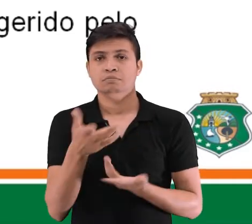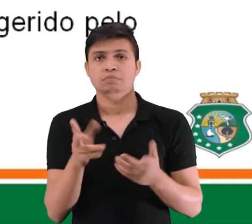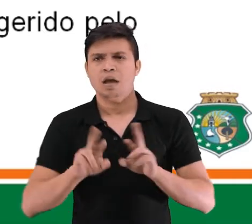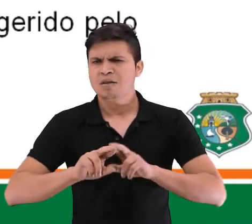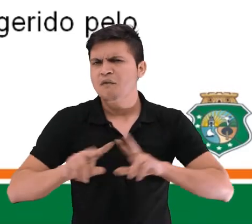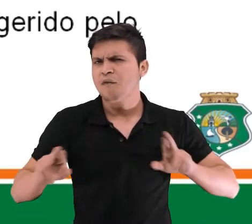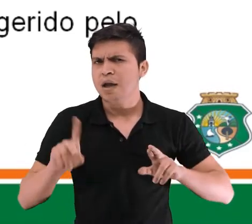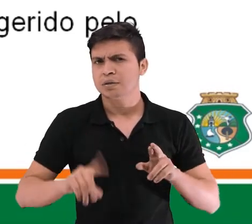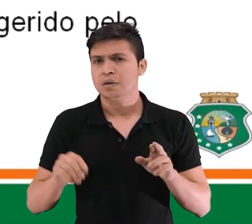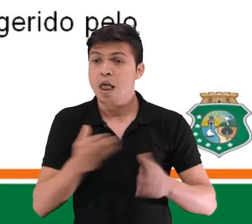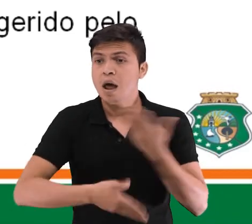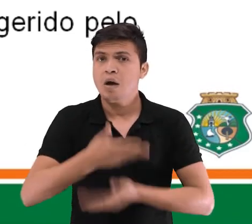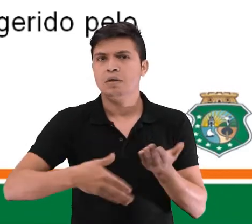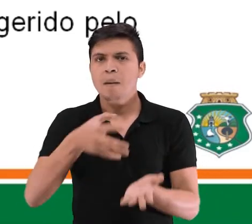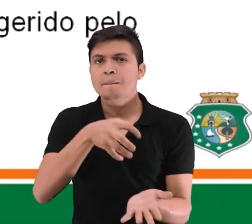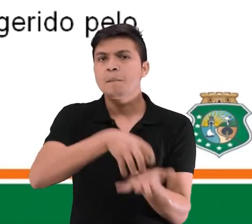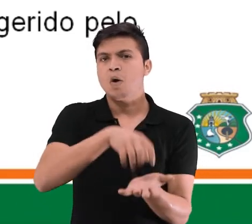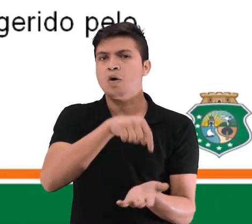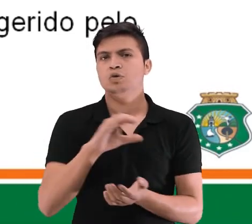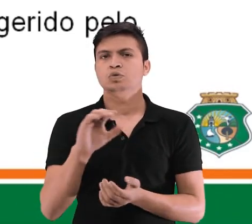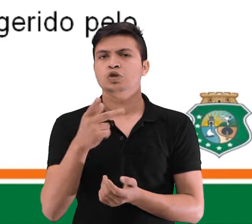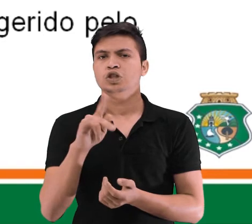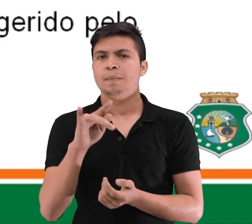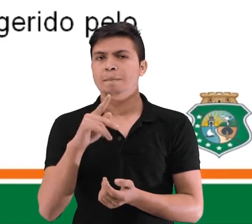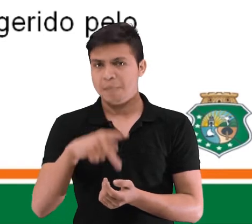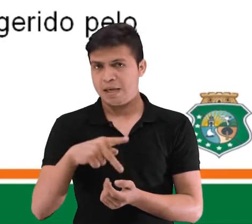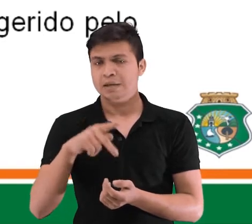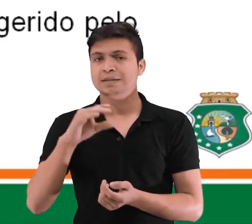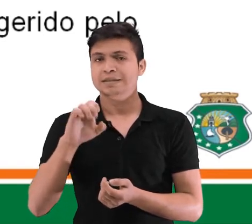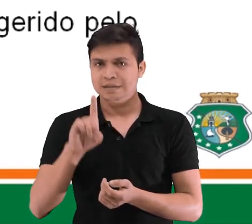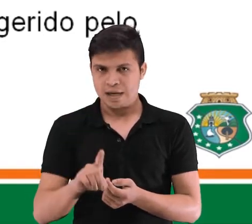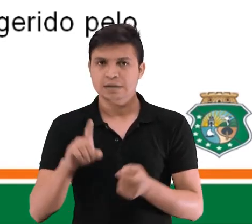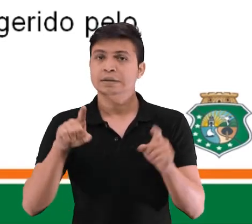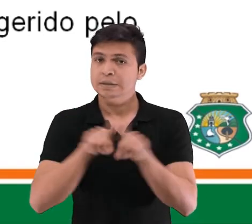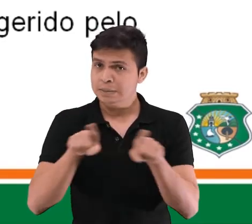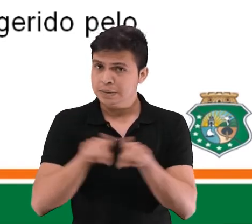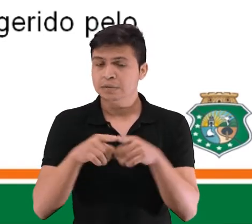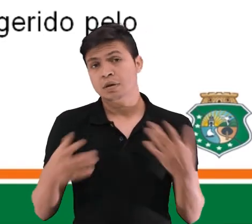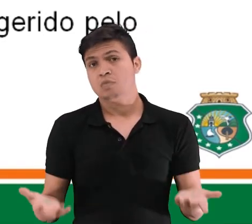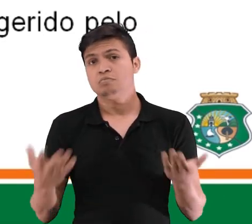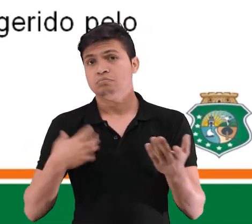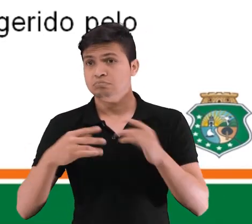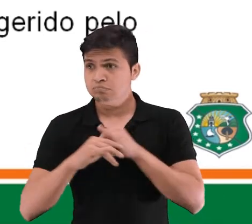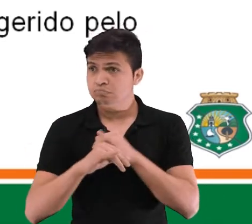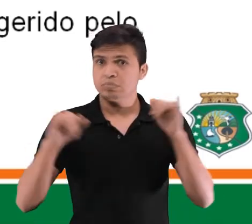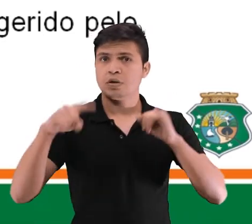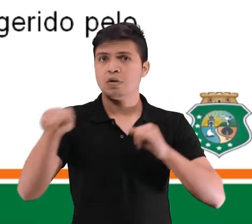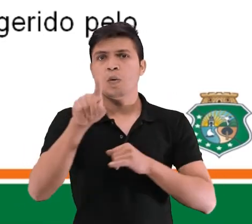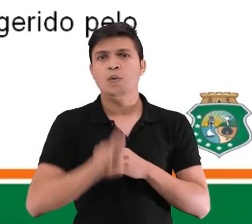processador e seu chipset. Portanto, é recomendável usar um